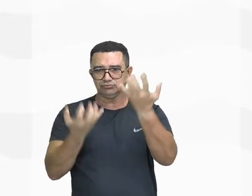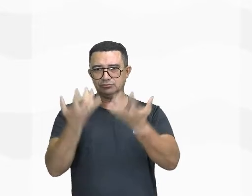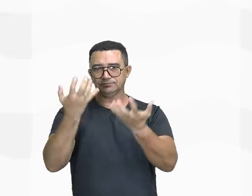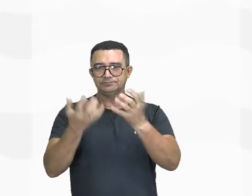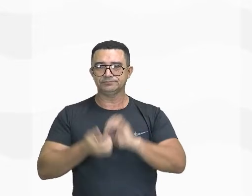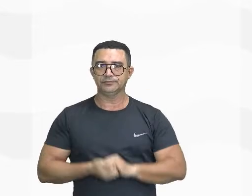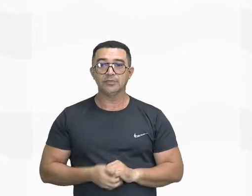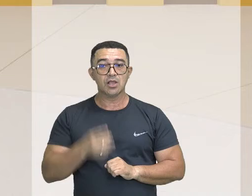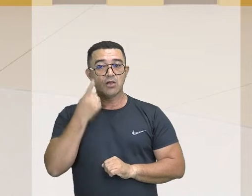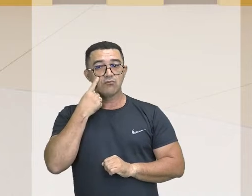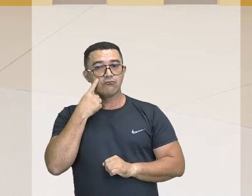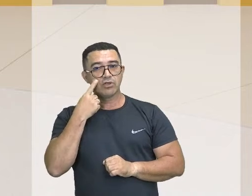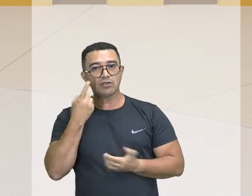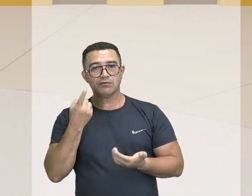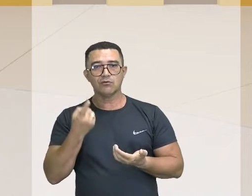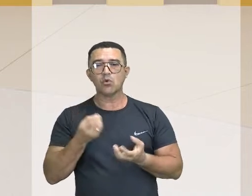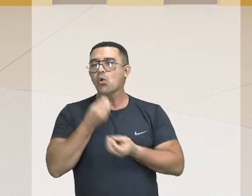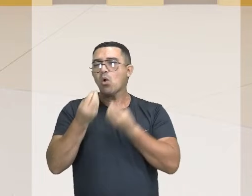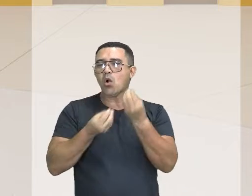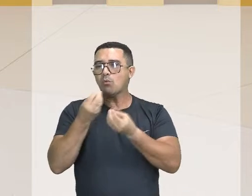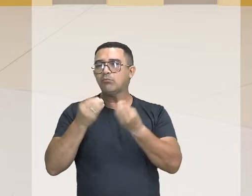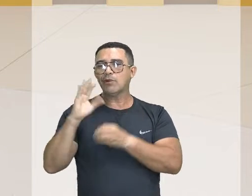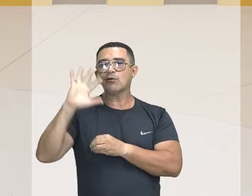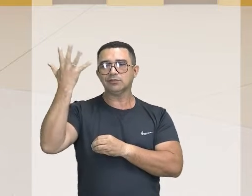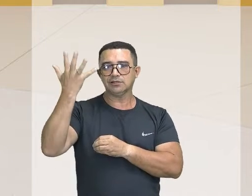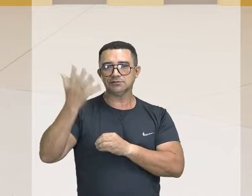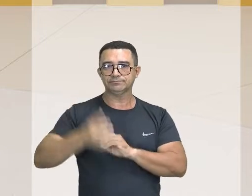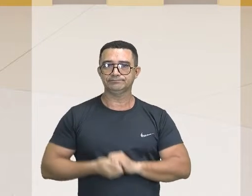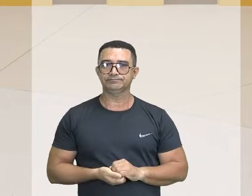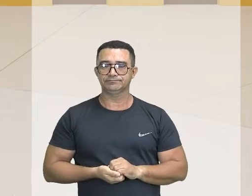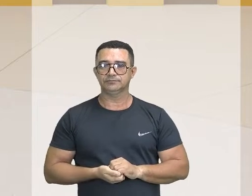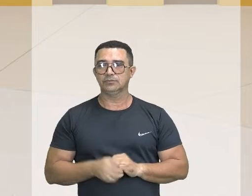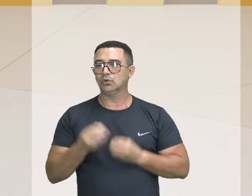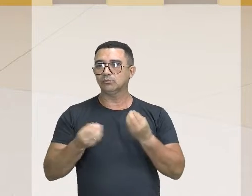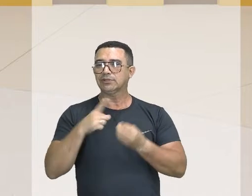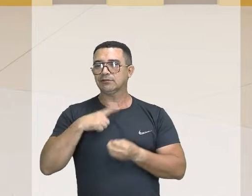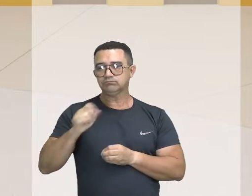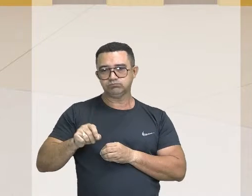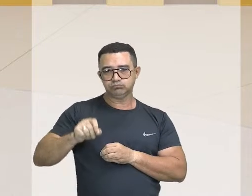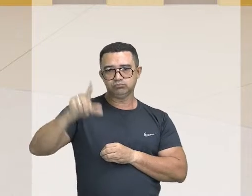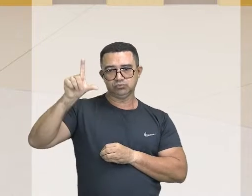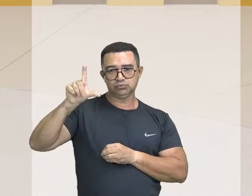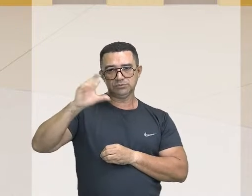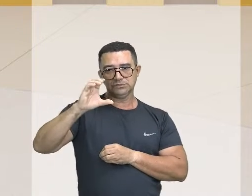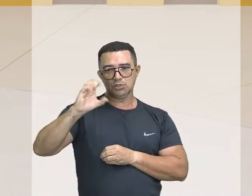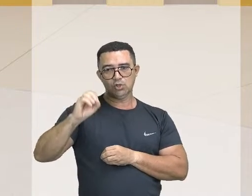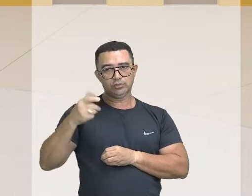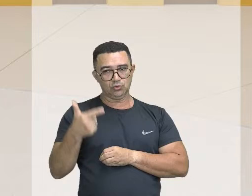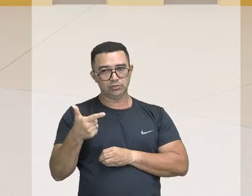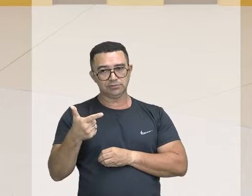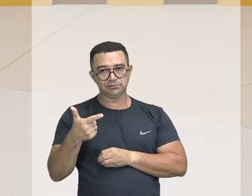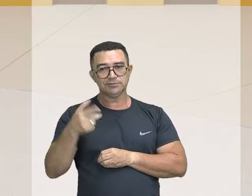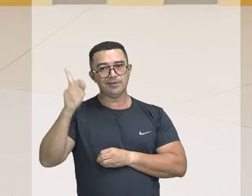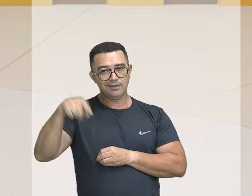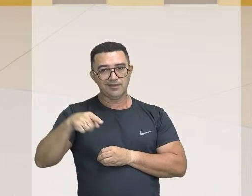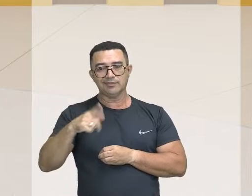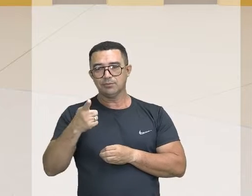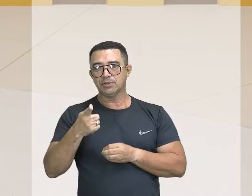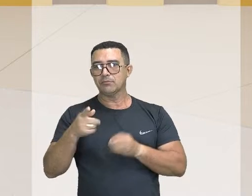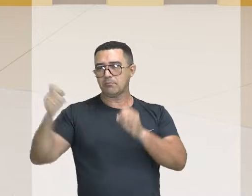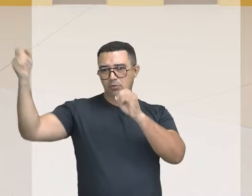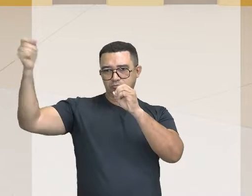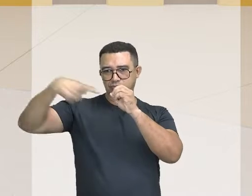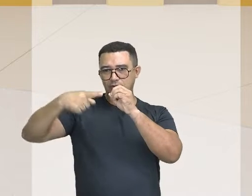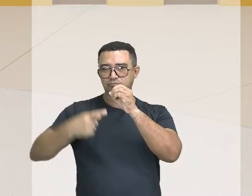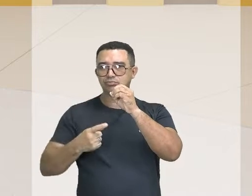agora mais ou menos como isso acontece. Olha só, quando eu tenho um aumento de CO2, que é um gás também de efeito estufa, não é? Aí